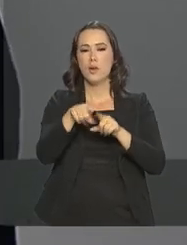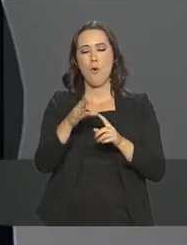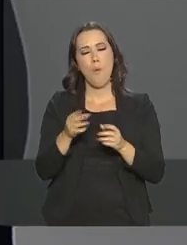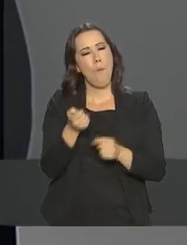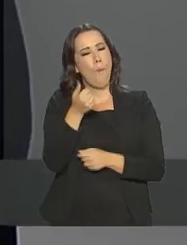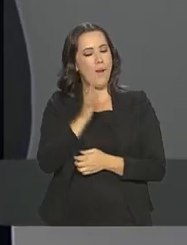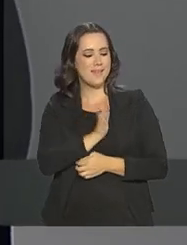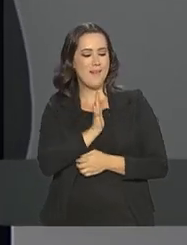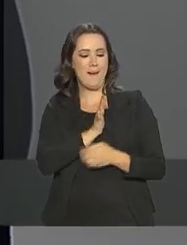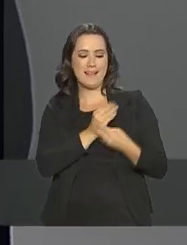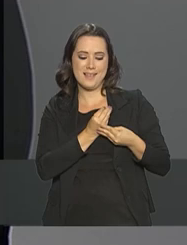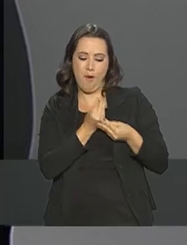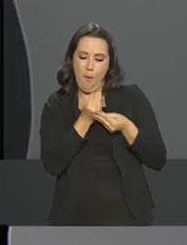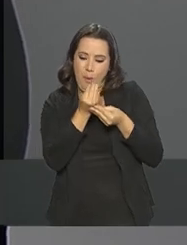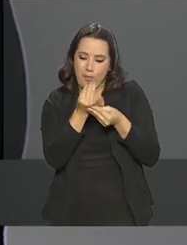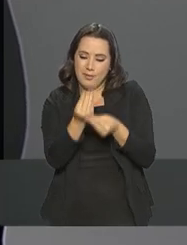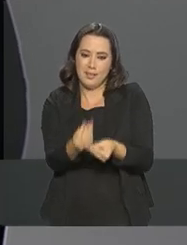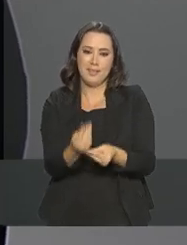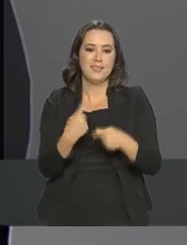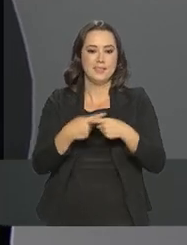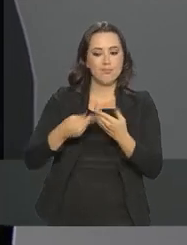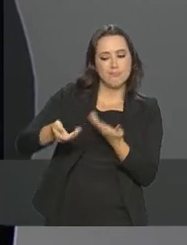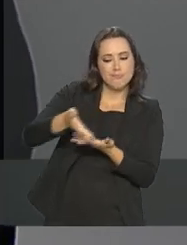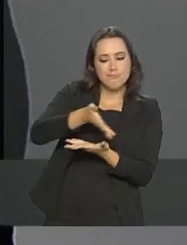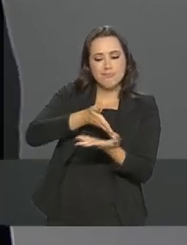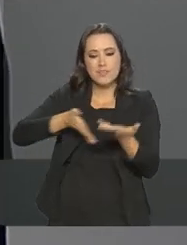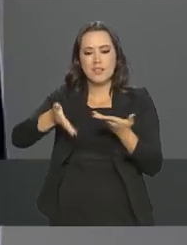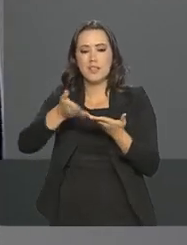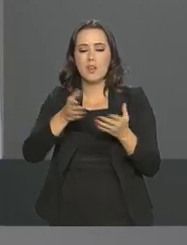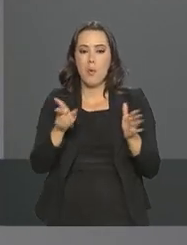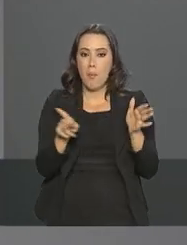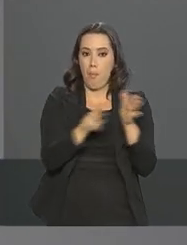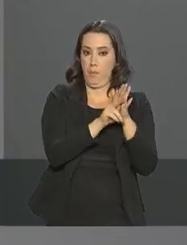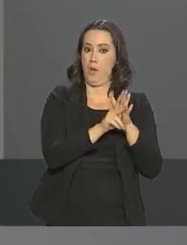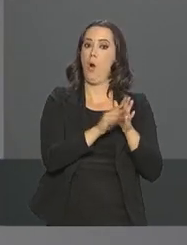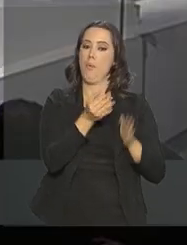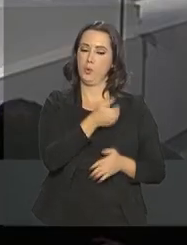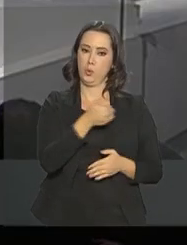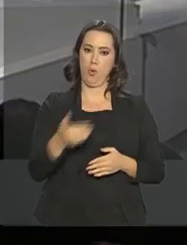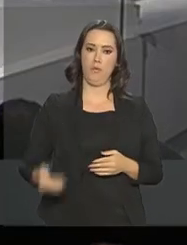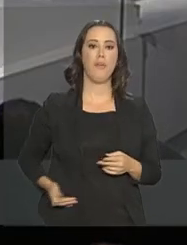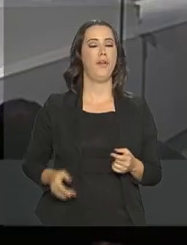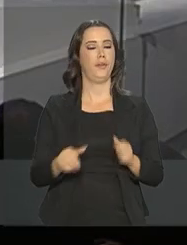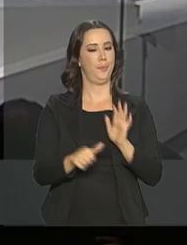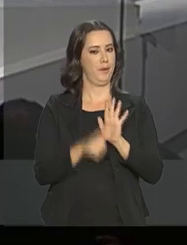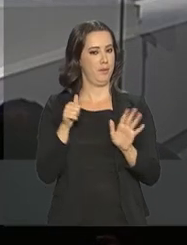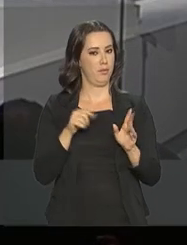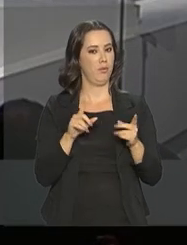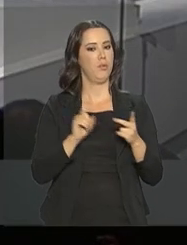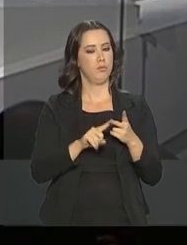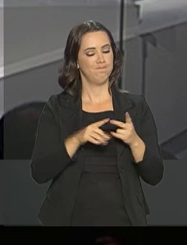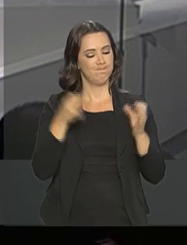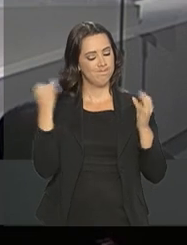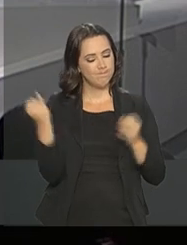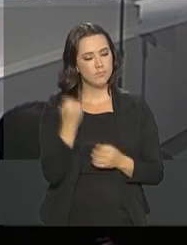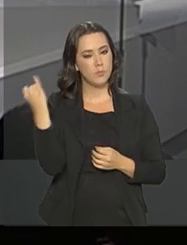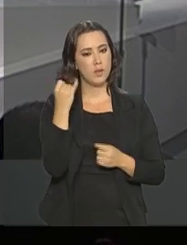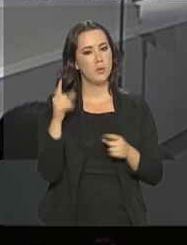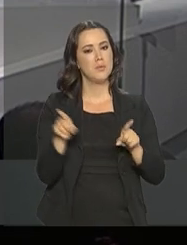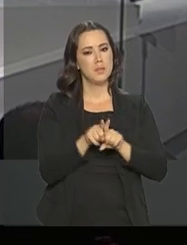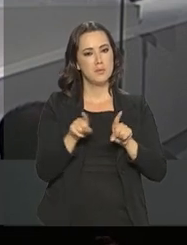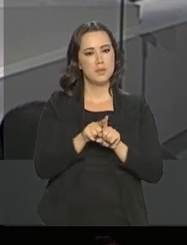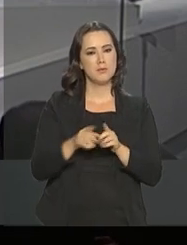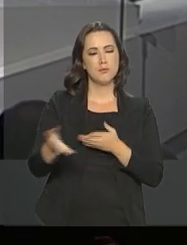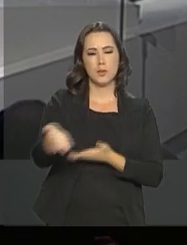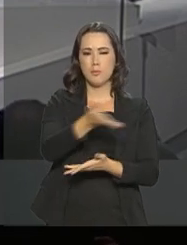coração que nós fizemos uma relacionamento institucional em primeiro lugar é muito sólido mas também uma